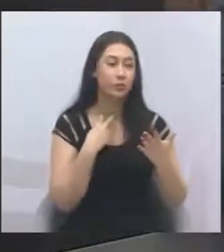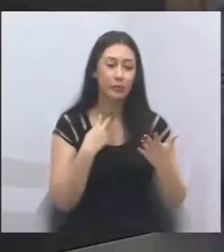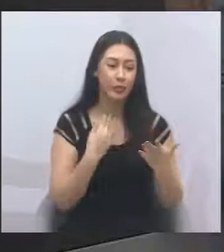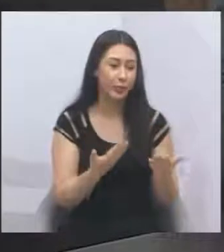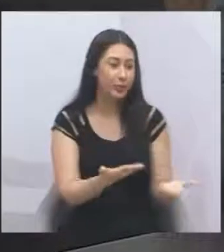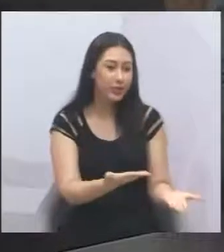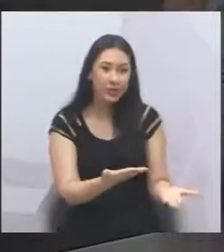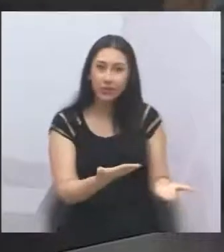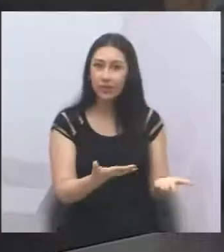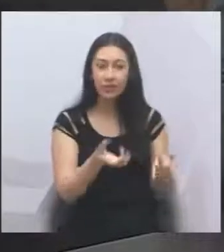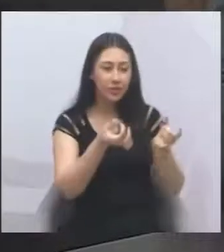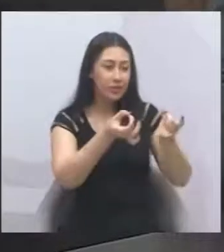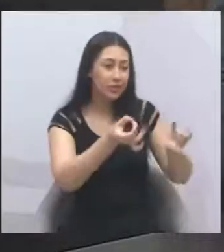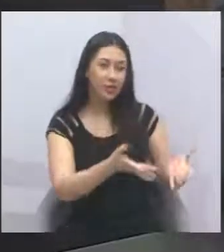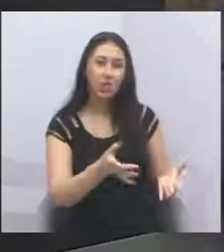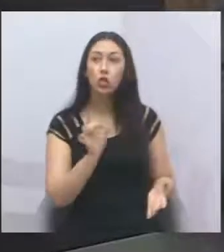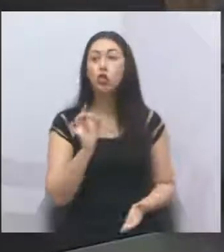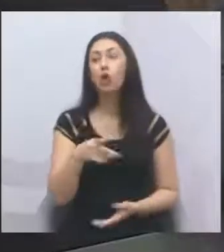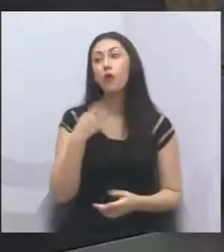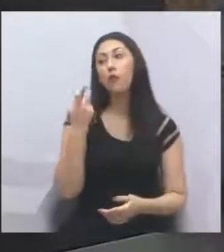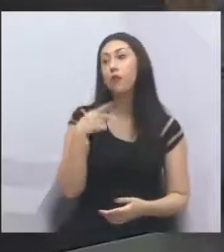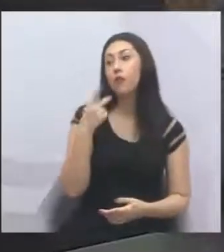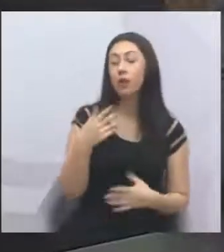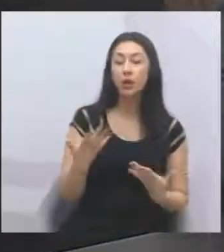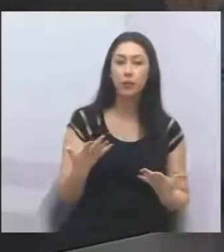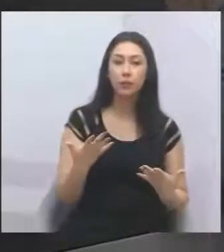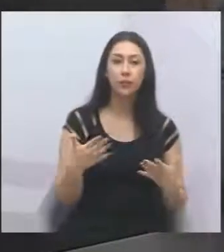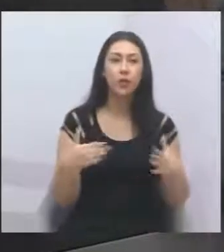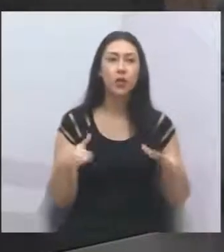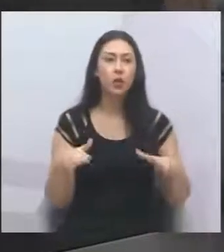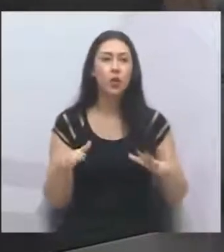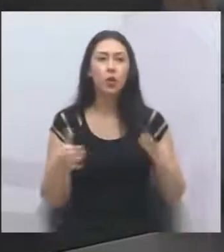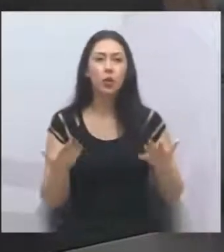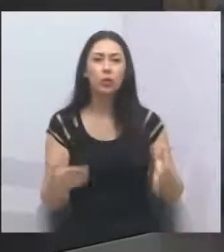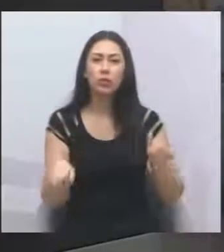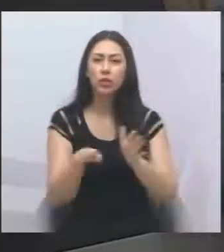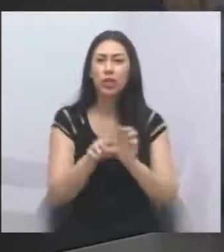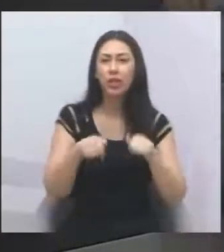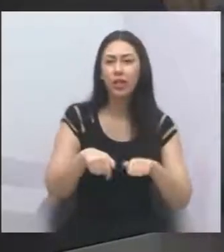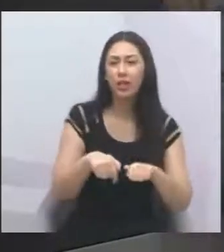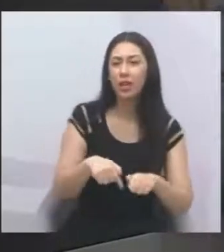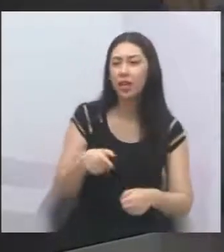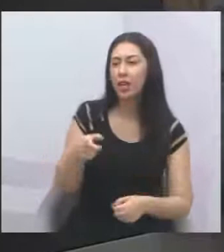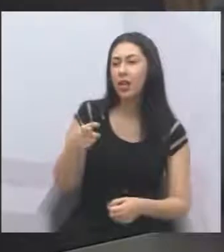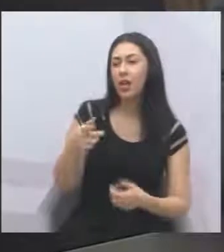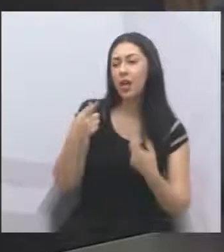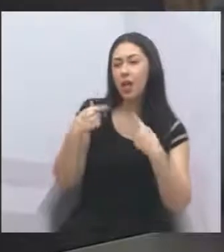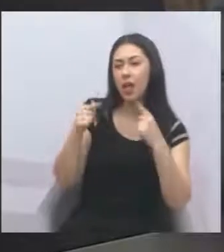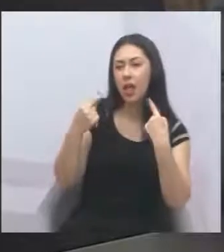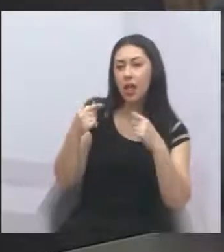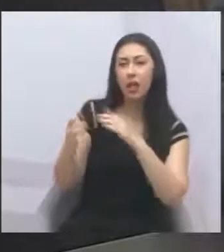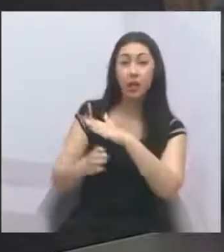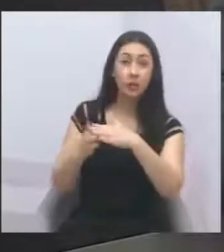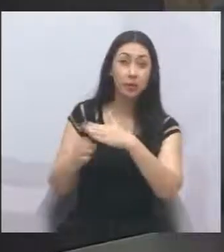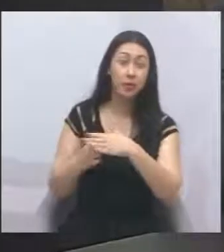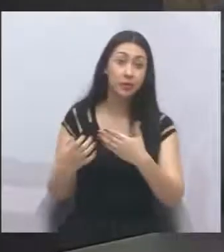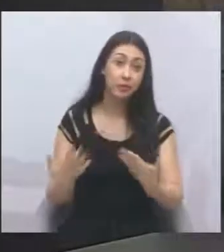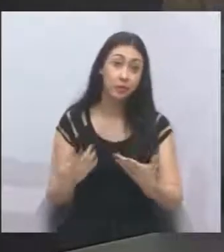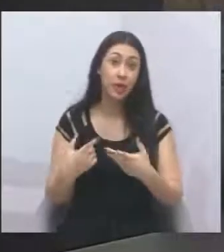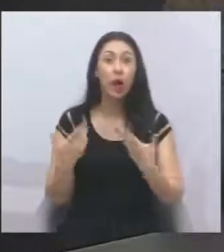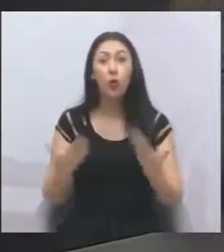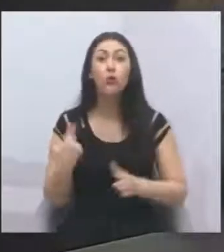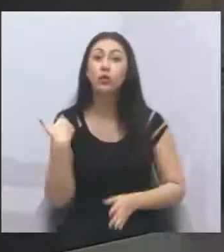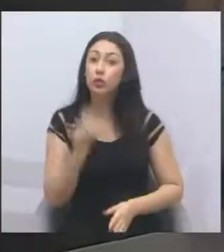ficar apenas na falácia. Então, quando eu venho aqui, critico a empresa, e hoje nós vamos mostrar a reação da